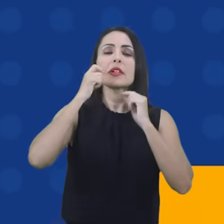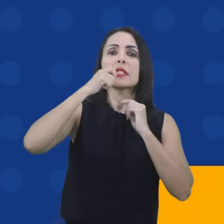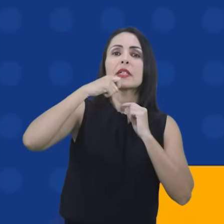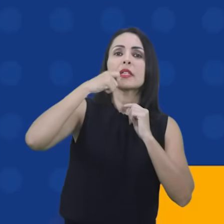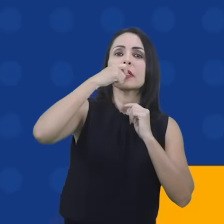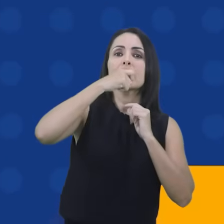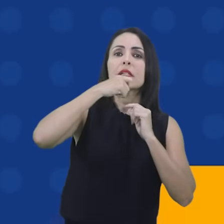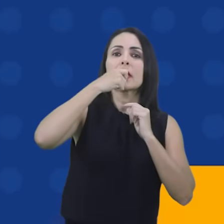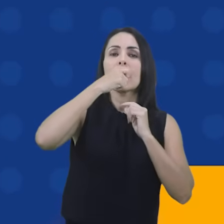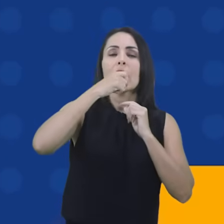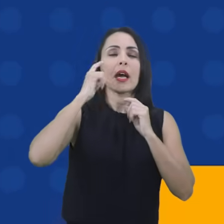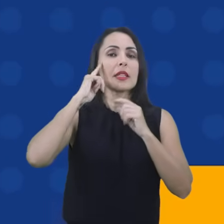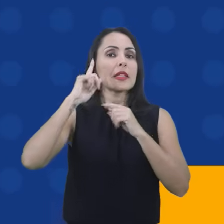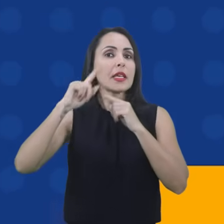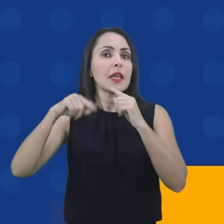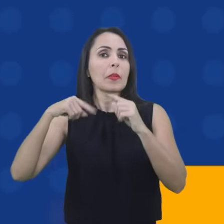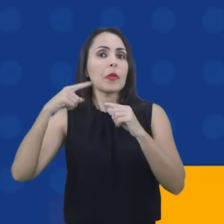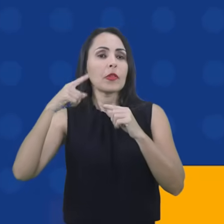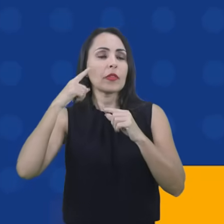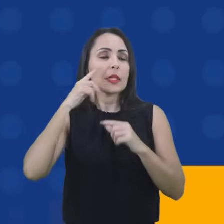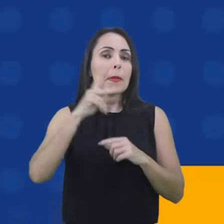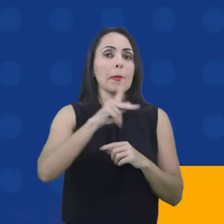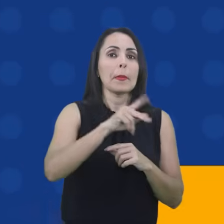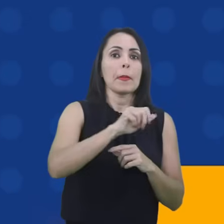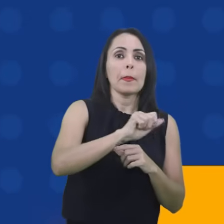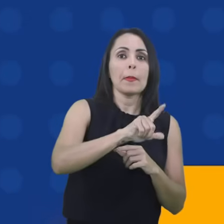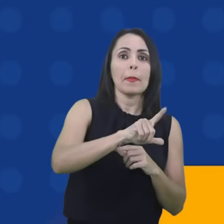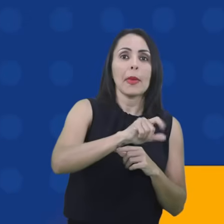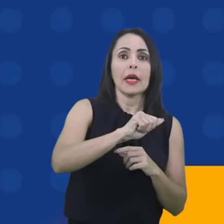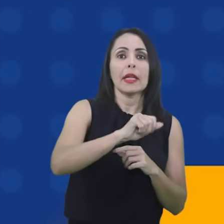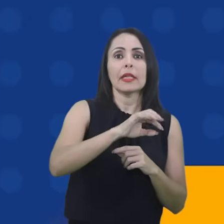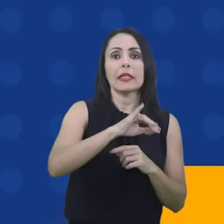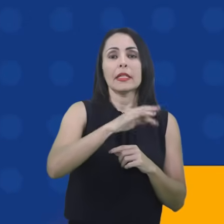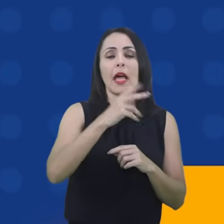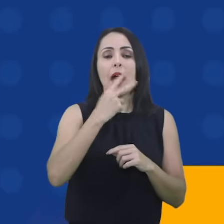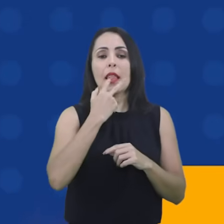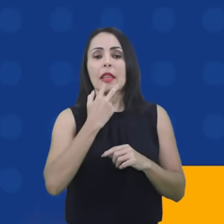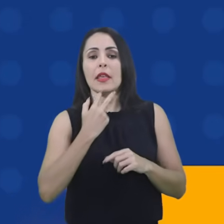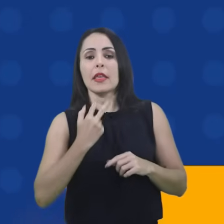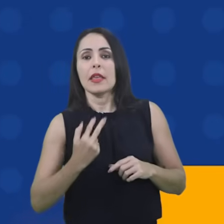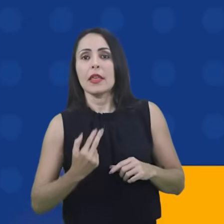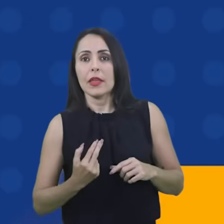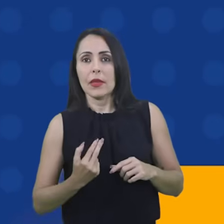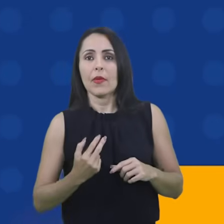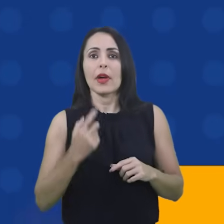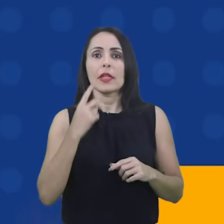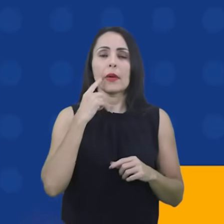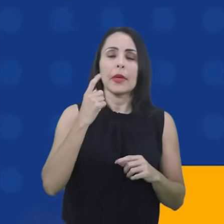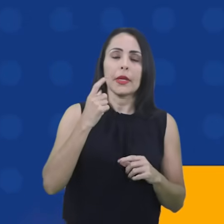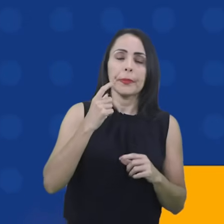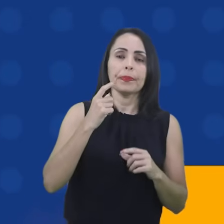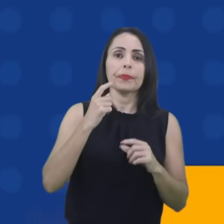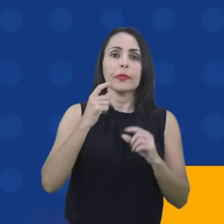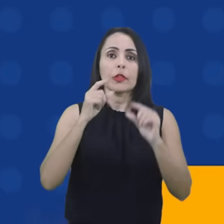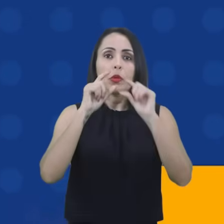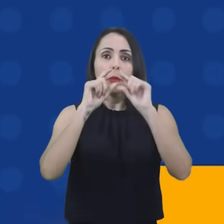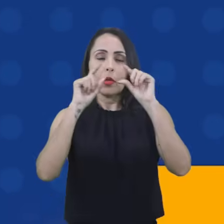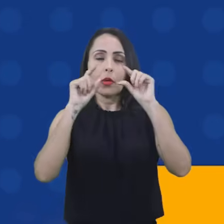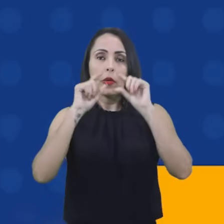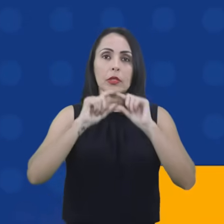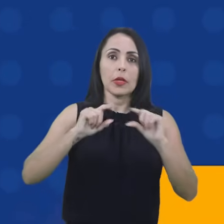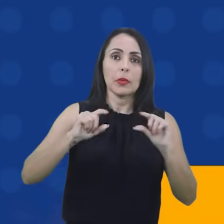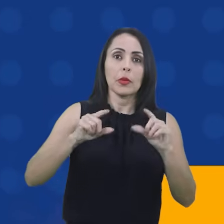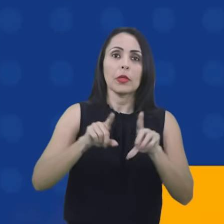vestibular, passe para a palatina ou lingual, né? Faça toda a região, tanto superior quanto inferior. E,